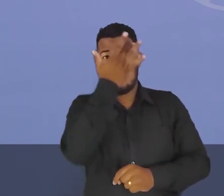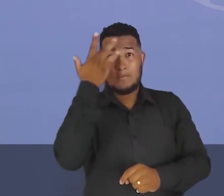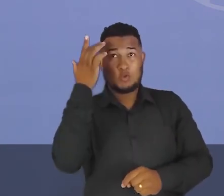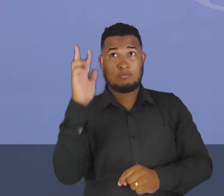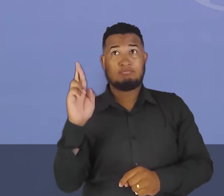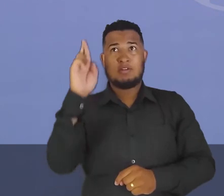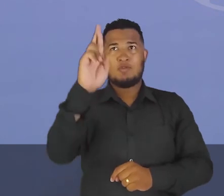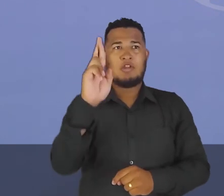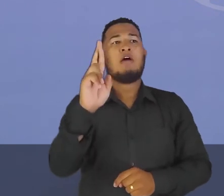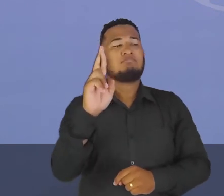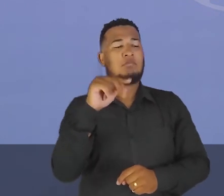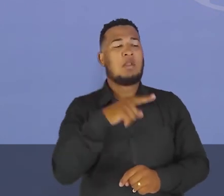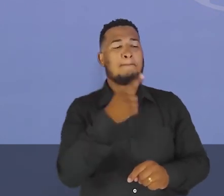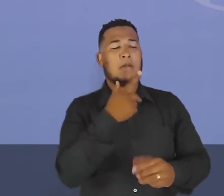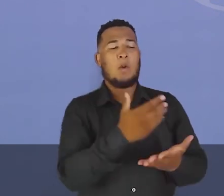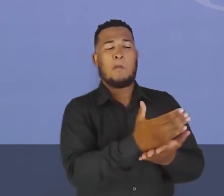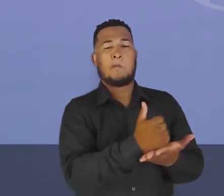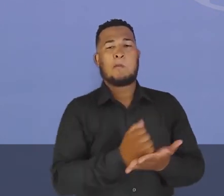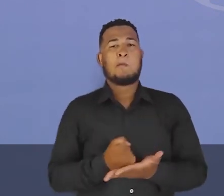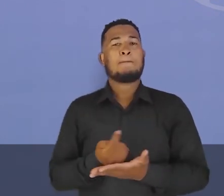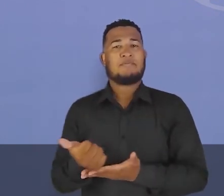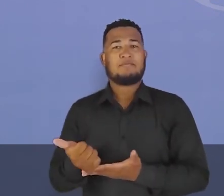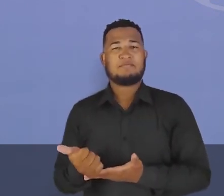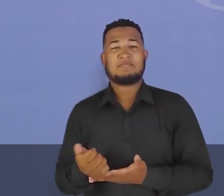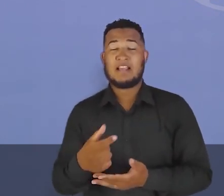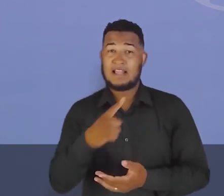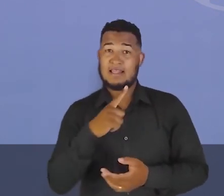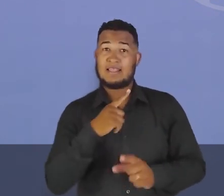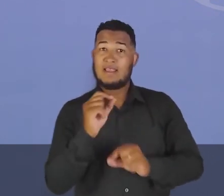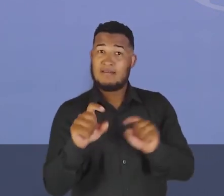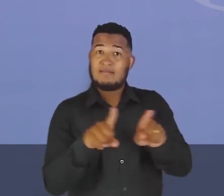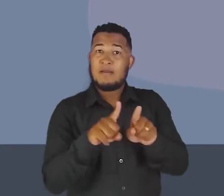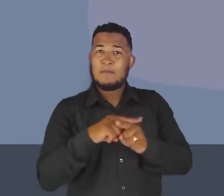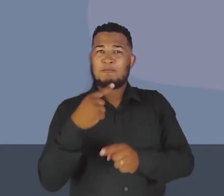do capital. E aí tem uma tirinha que eu vou mostrar